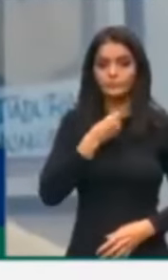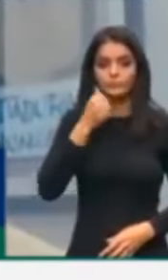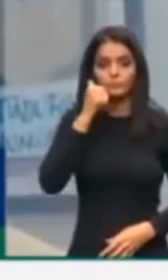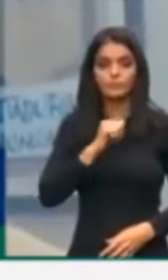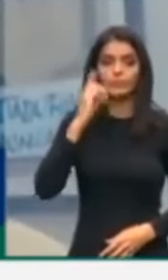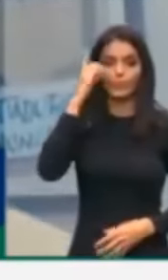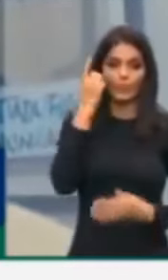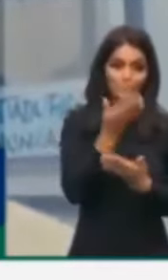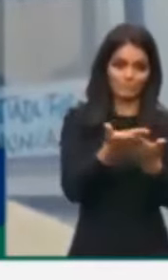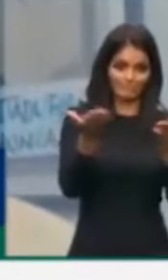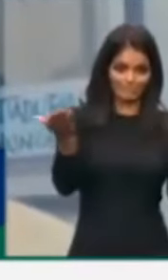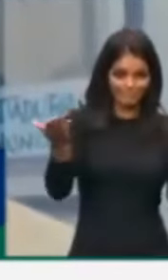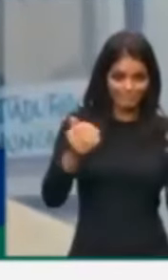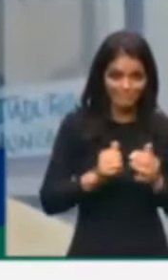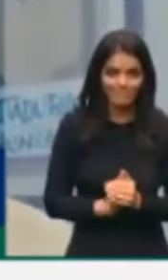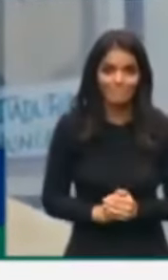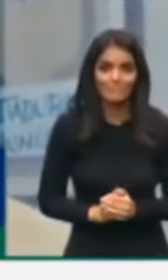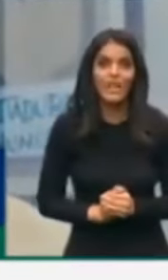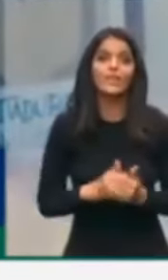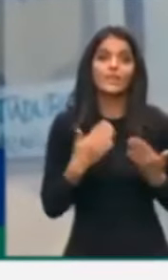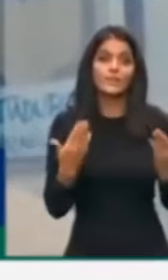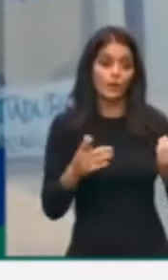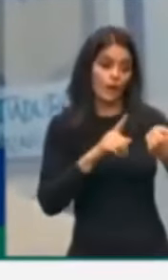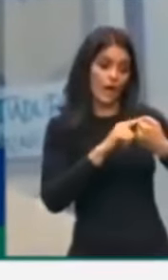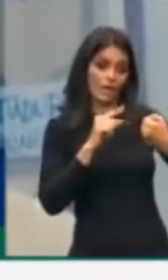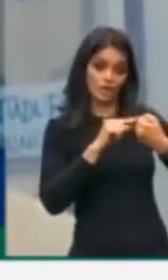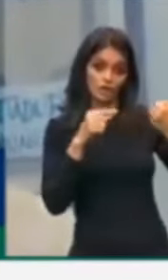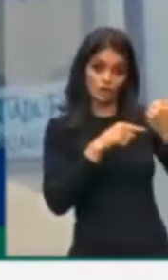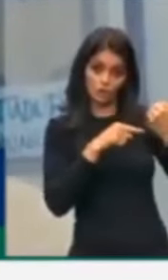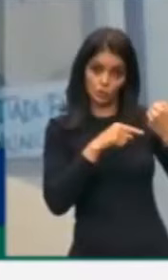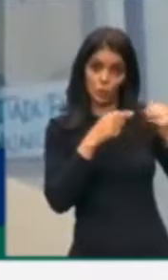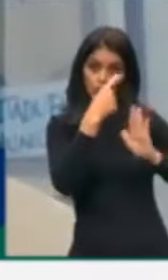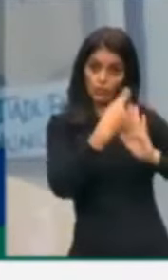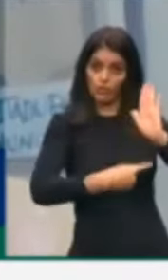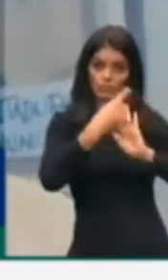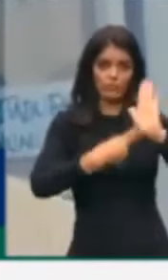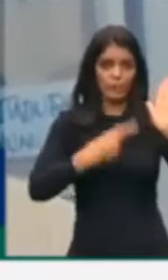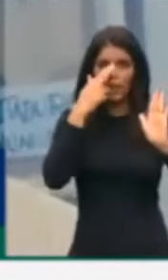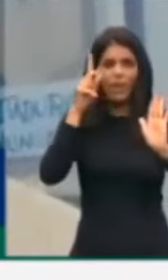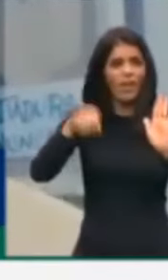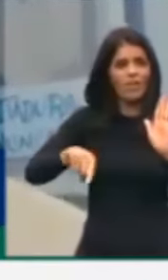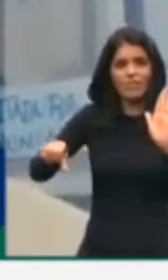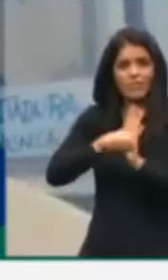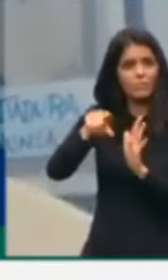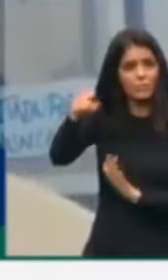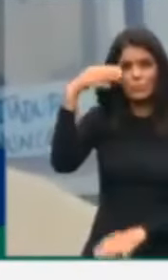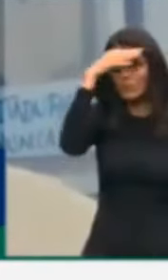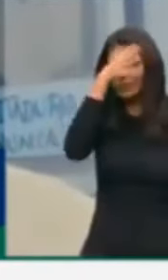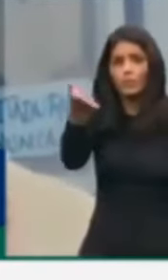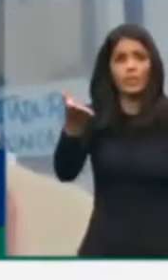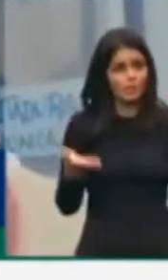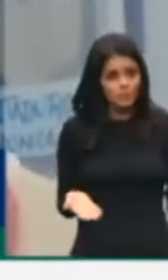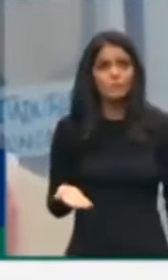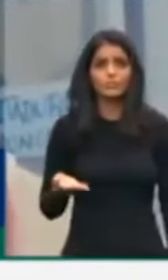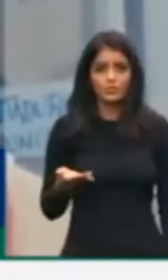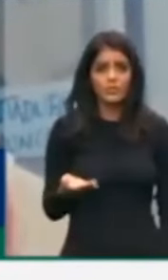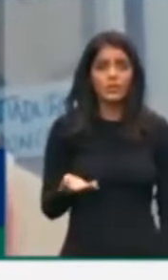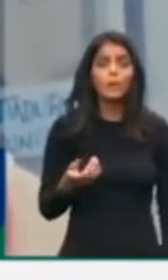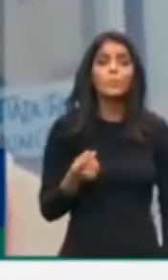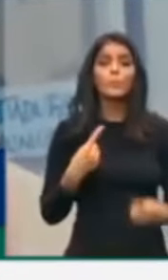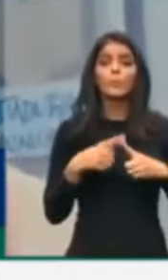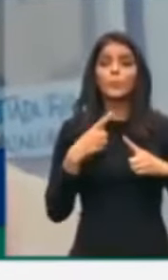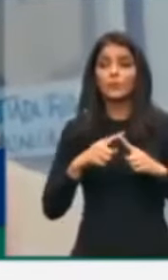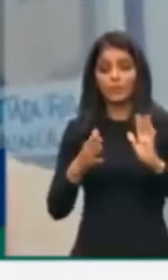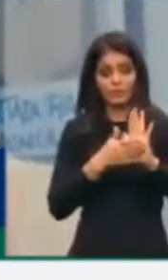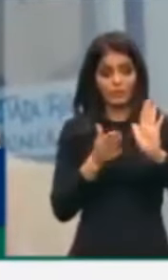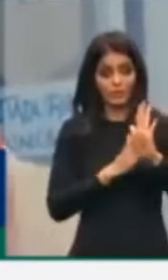e deputadas, neste artigo, inclusive, vetado criminosamente pelo governo Bolsonaro, há um dispositivo